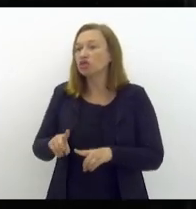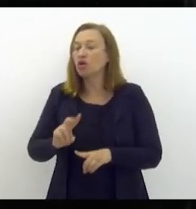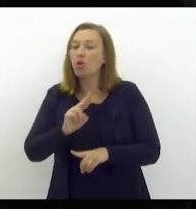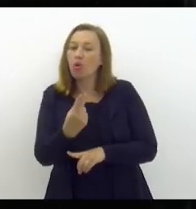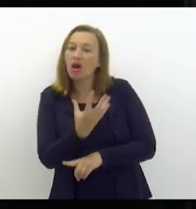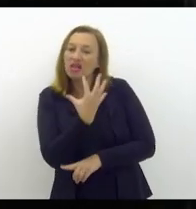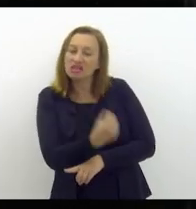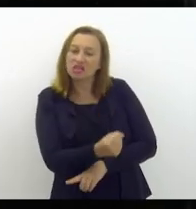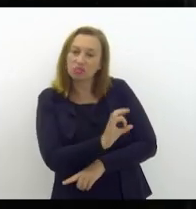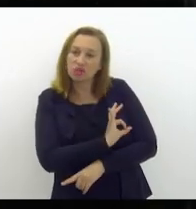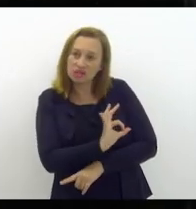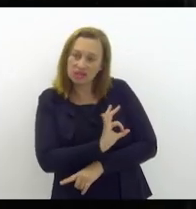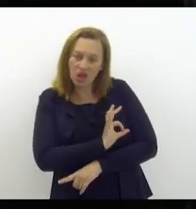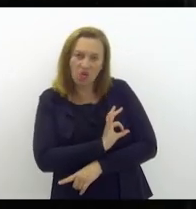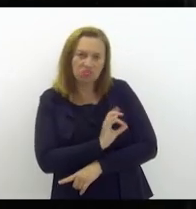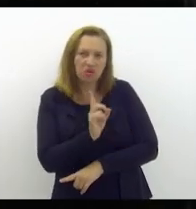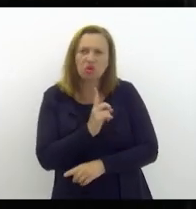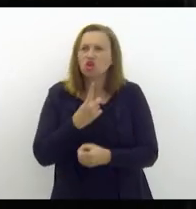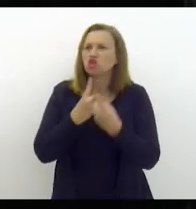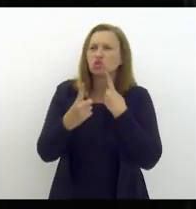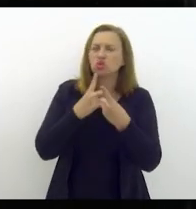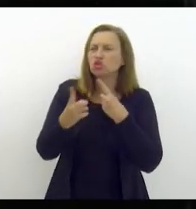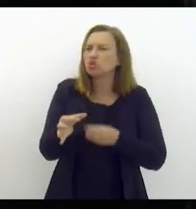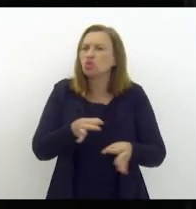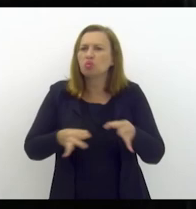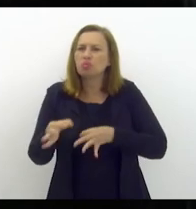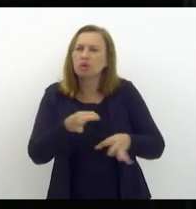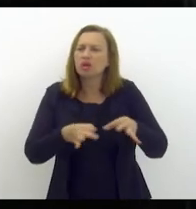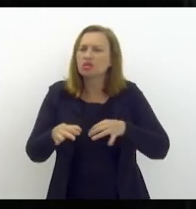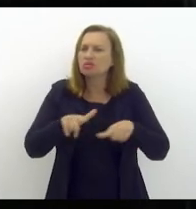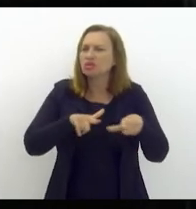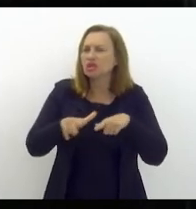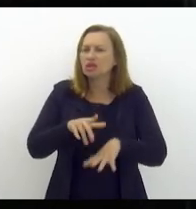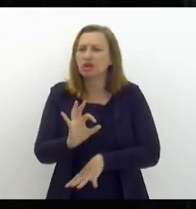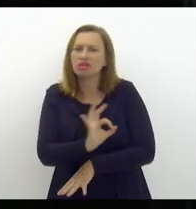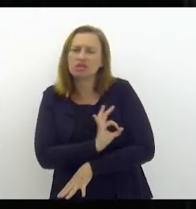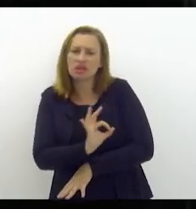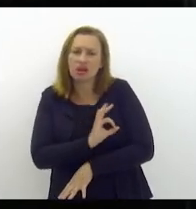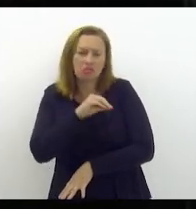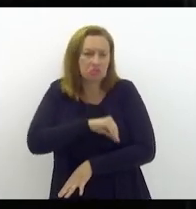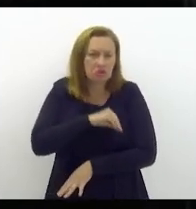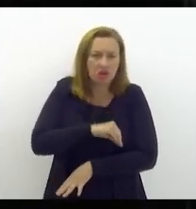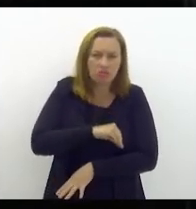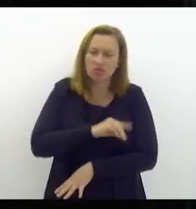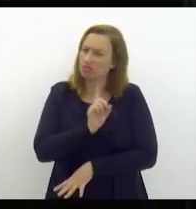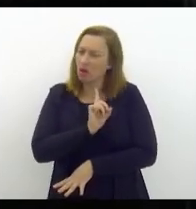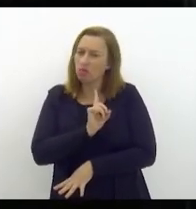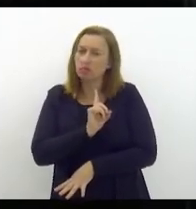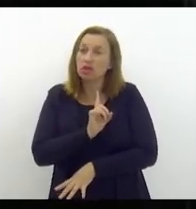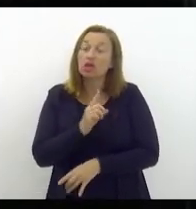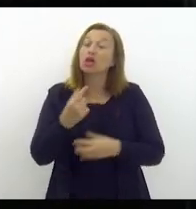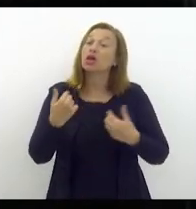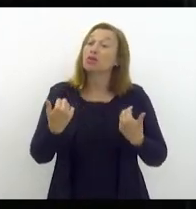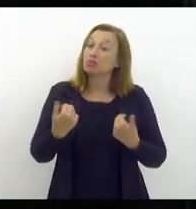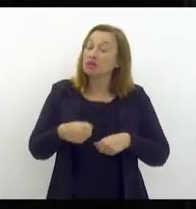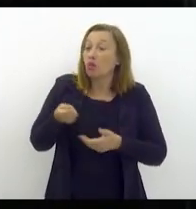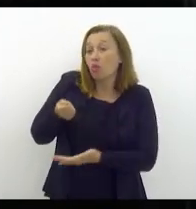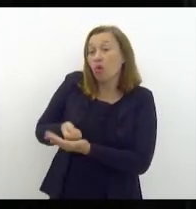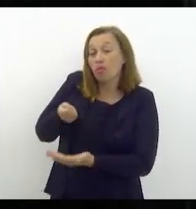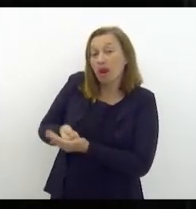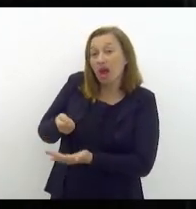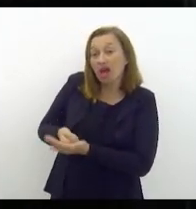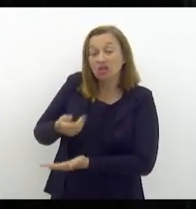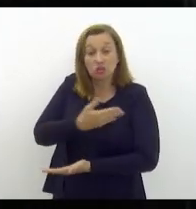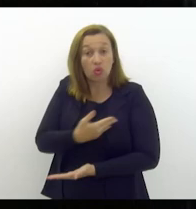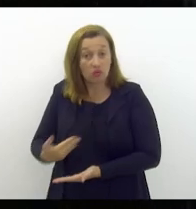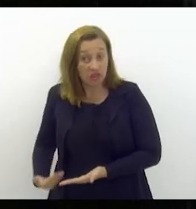policial. Nós não estamos aqui discutindo um plano de cargo e salário para os policiais, nós, até porque nós deveríamos cobrar do governador, que aí